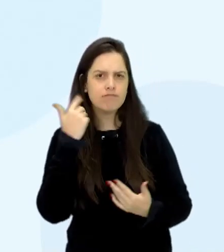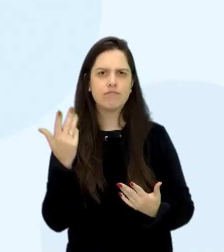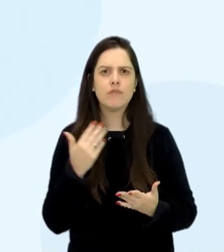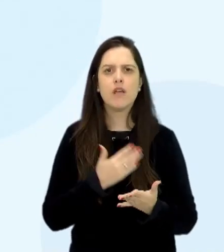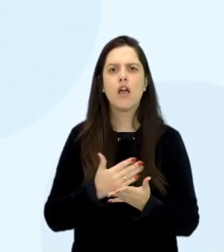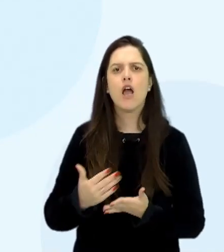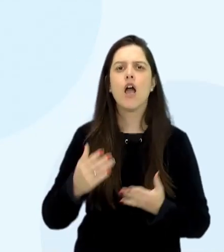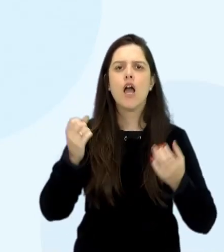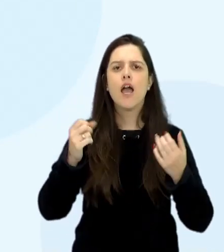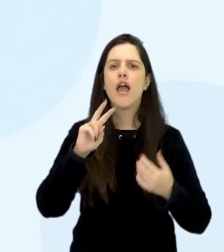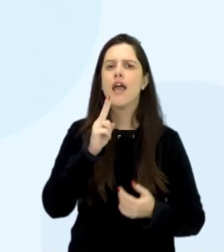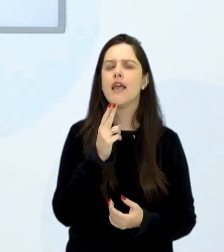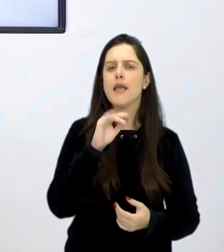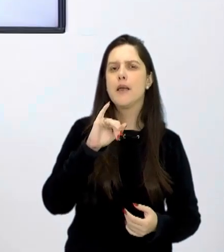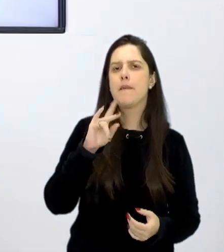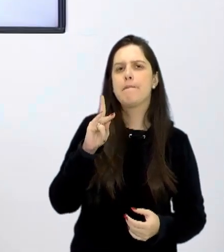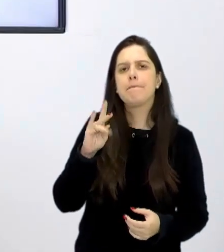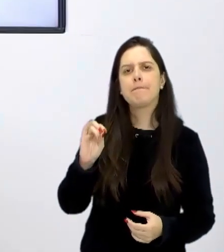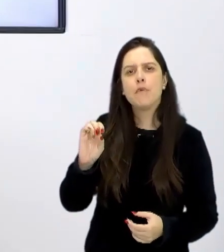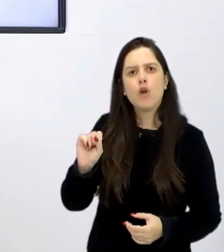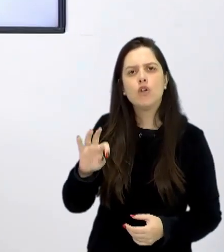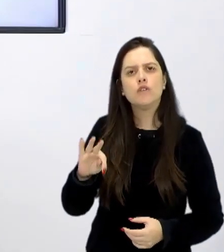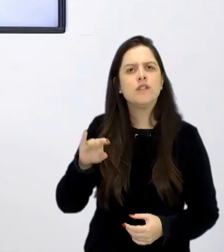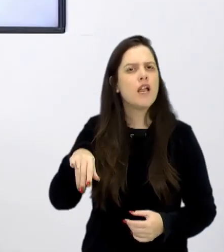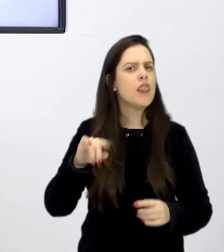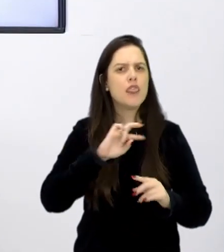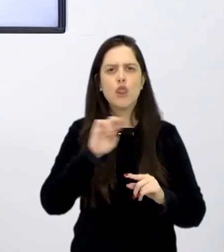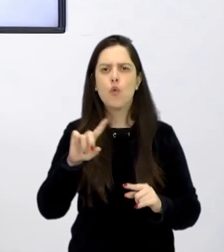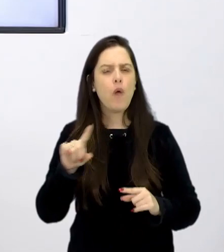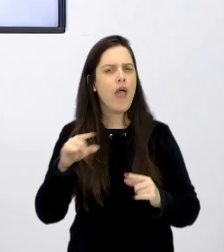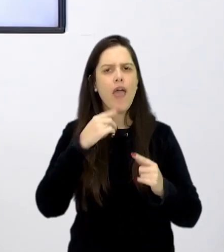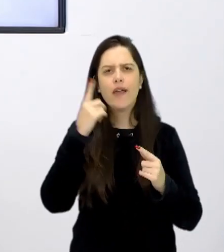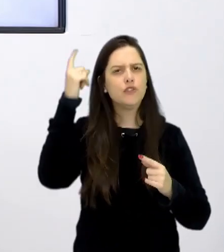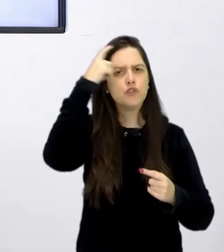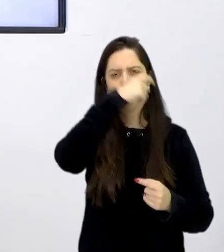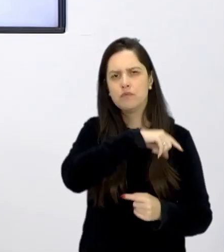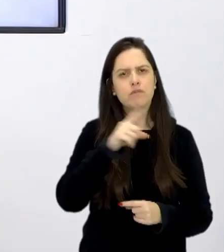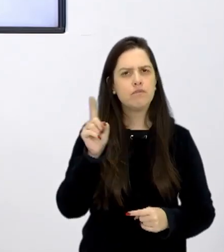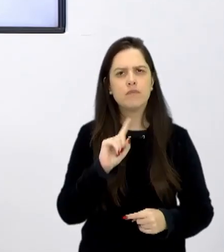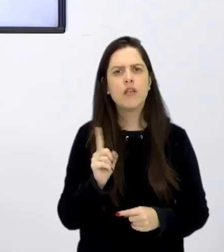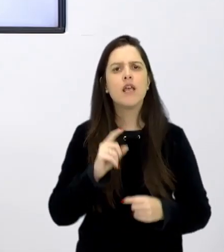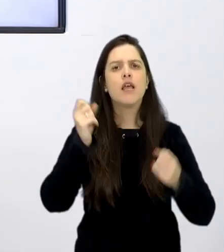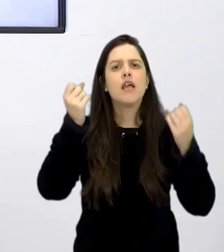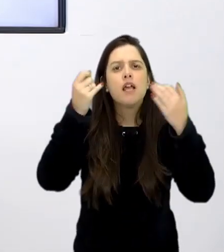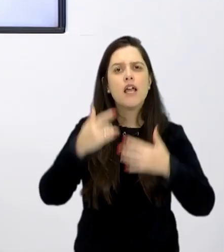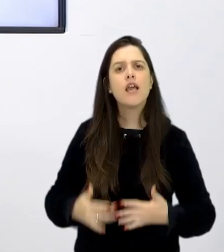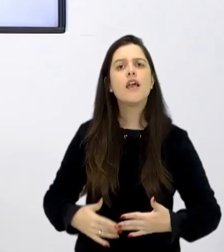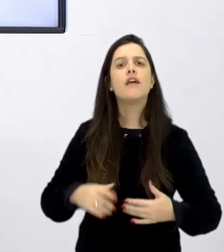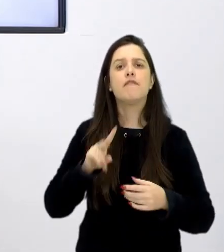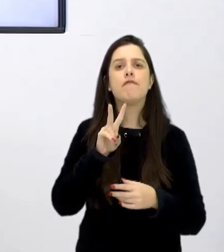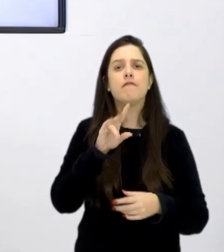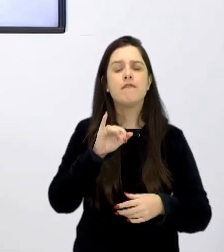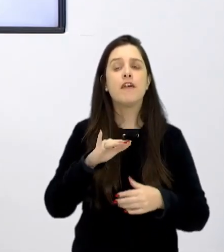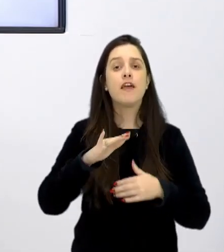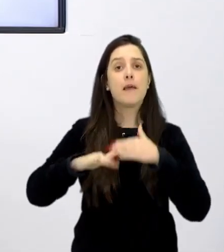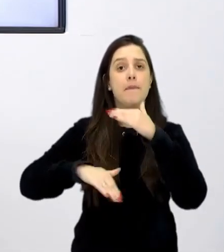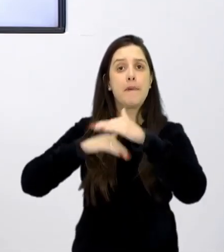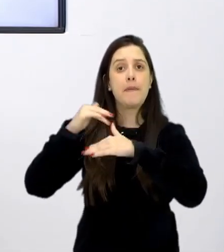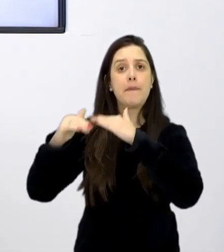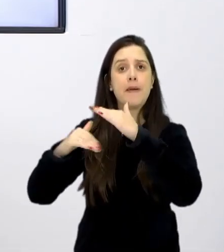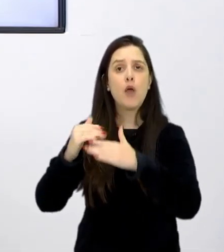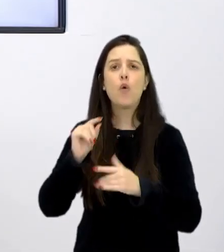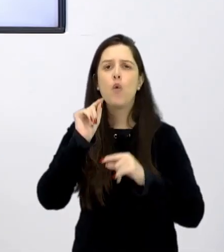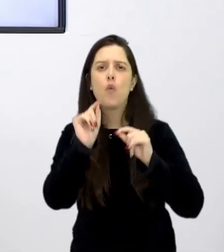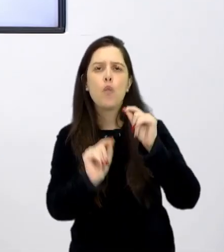falo hipóteses, aí sim não é algo explícito, tem algo implícito, porque você vai deduzir sobre